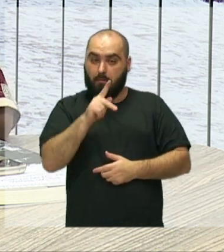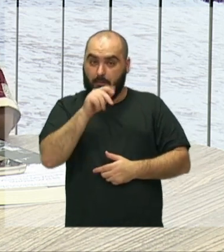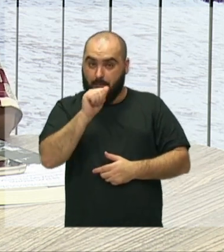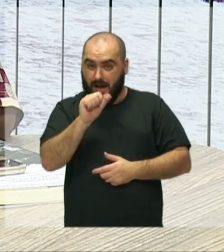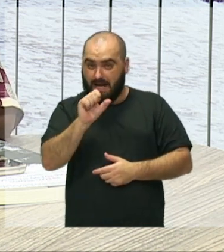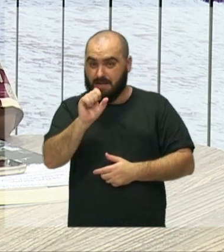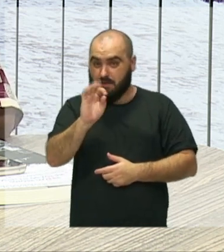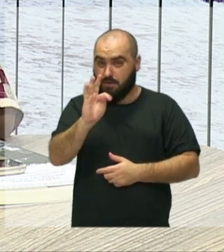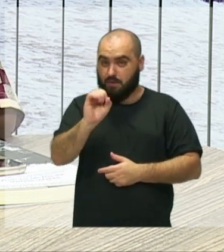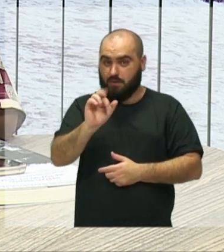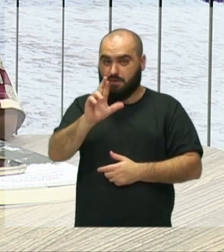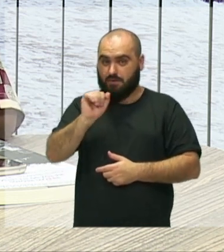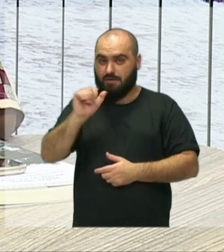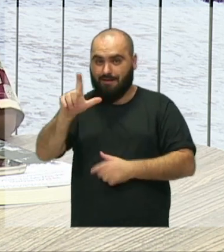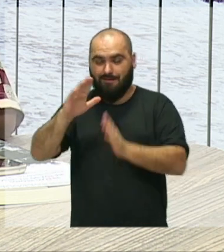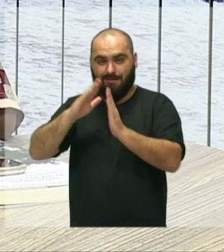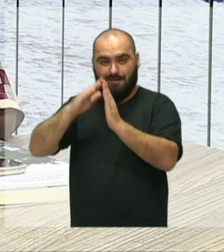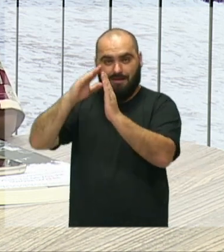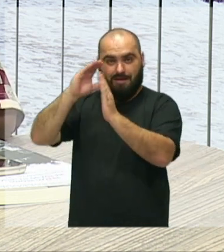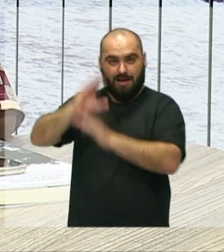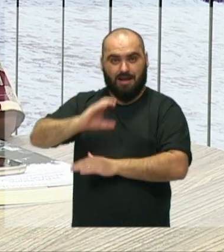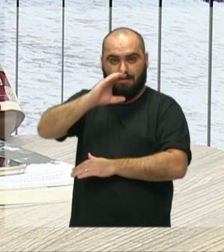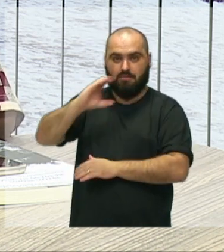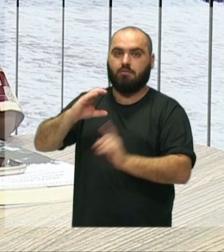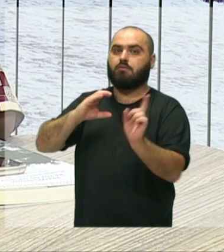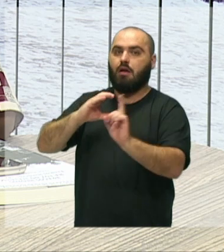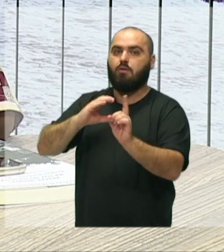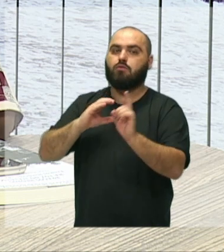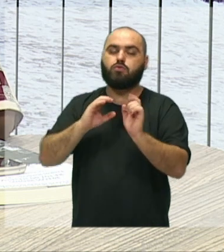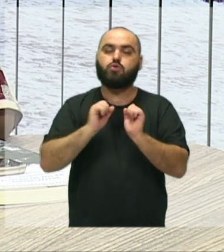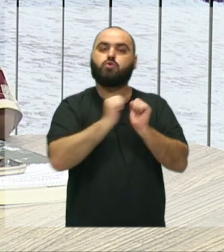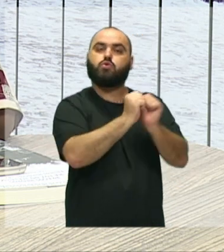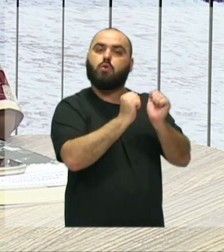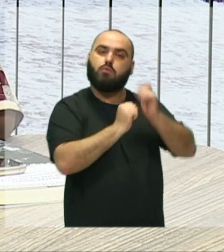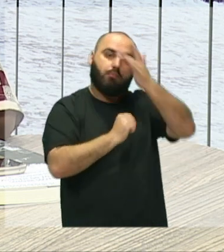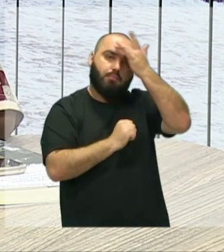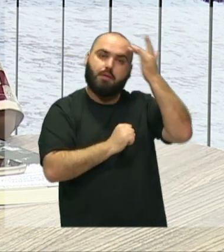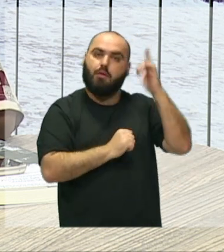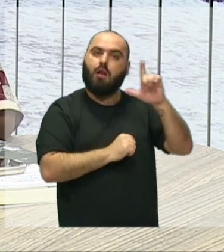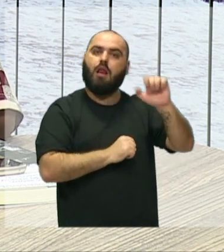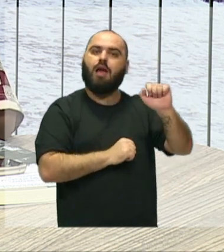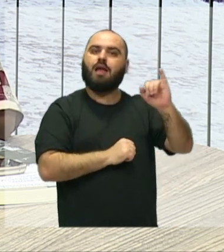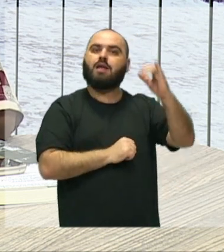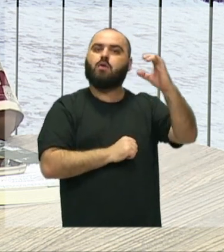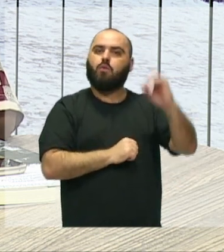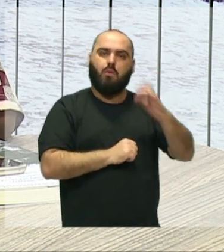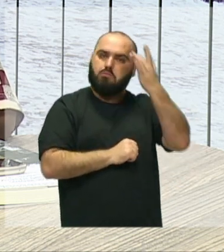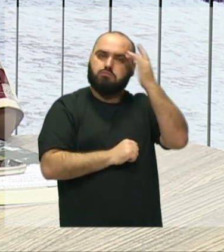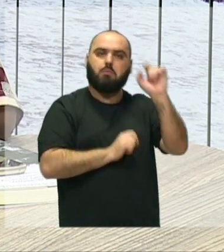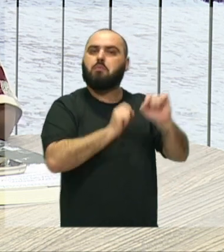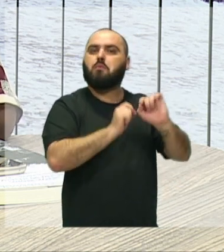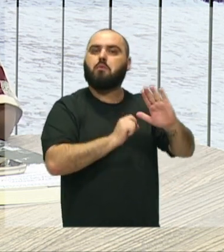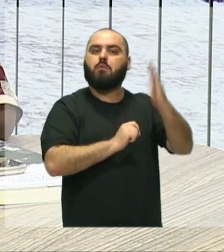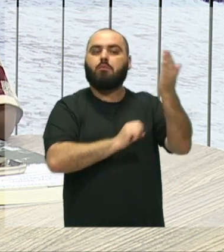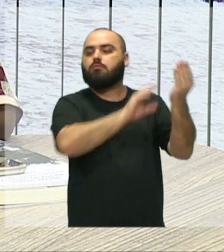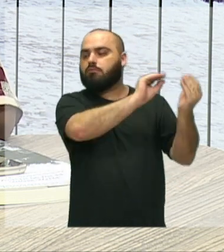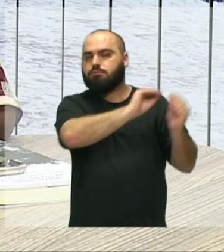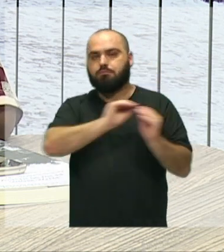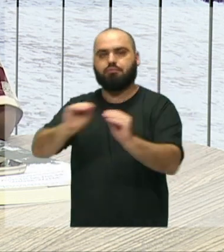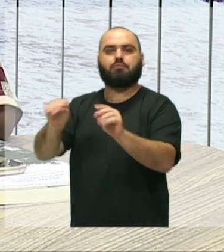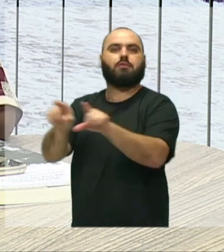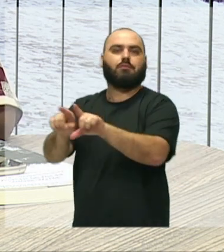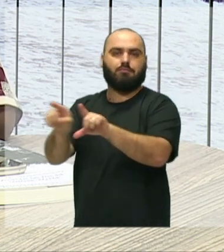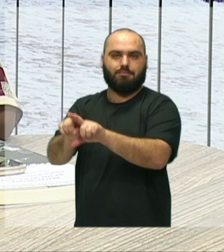mas nós abrimos o movimento para o movimento laico. Então, depois aí nós demos homenagem a